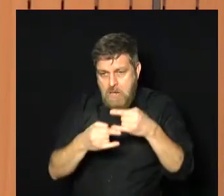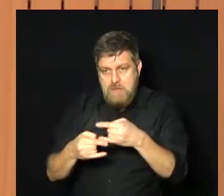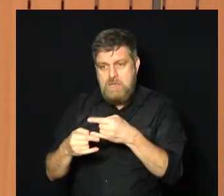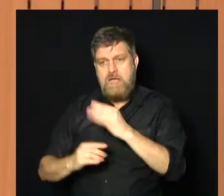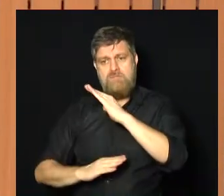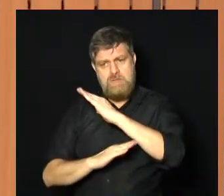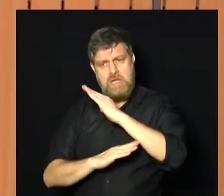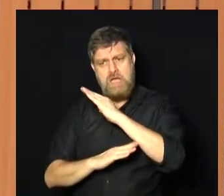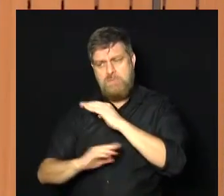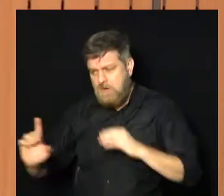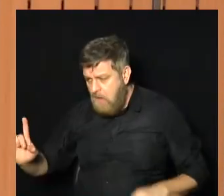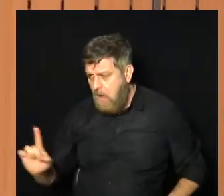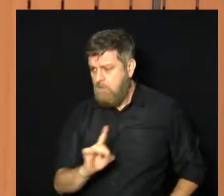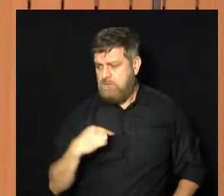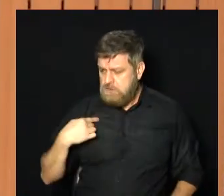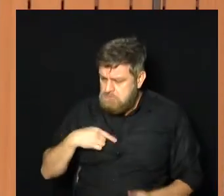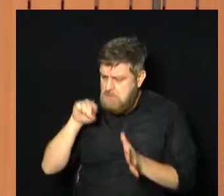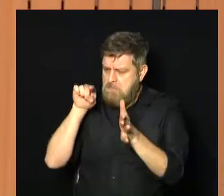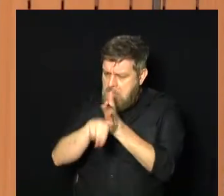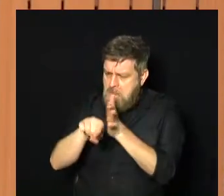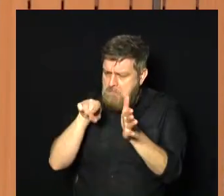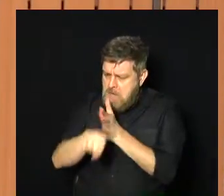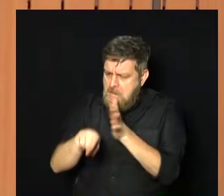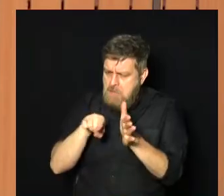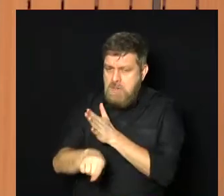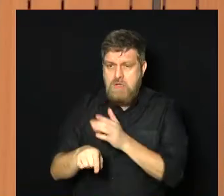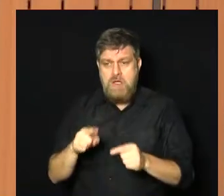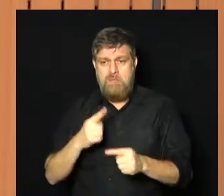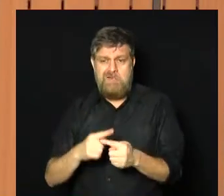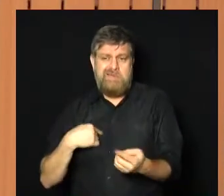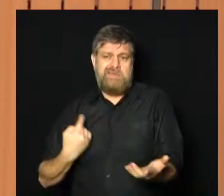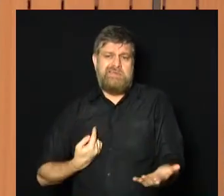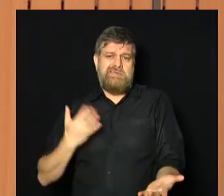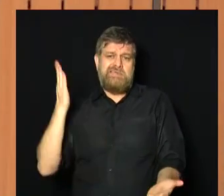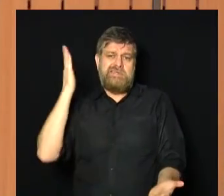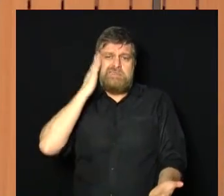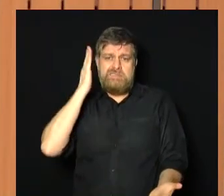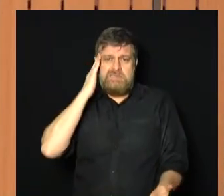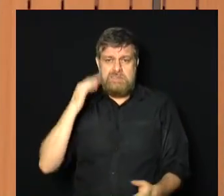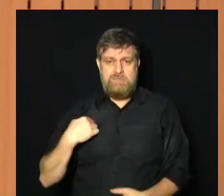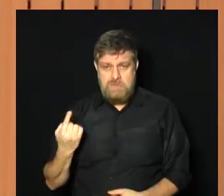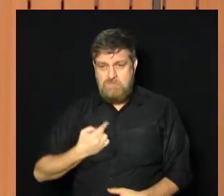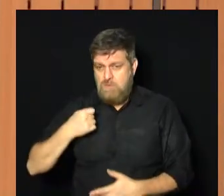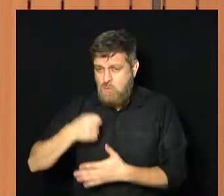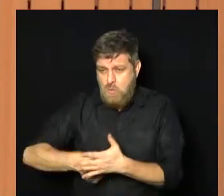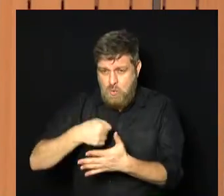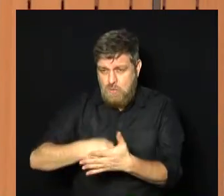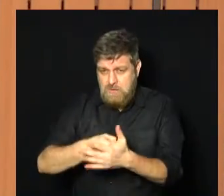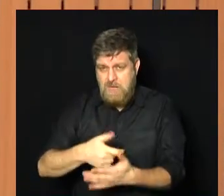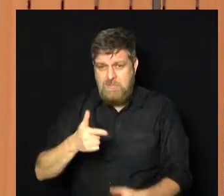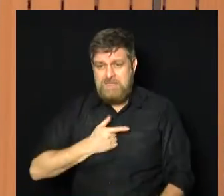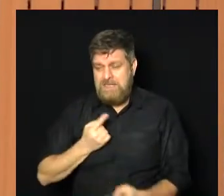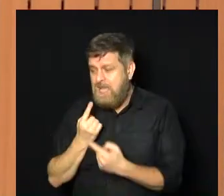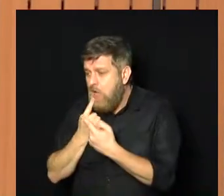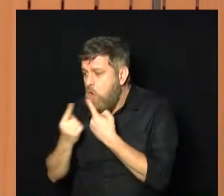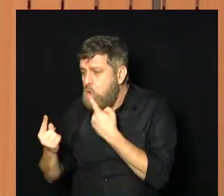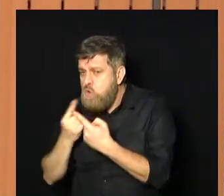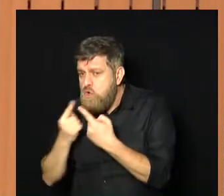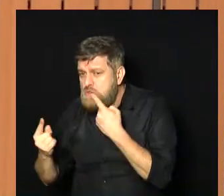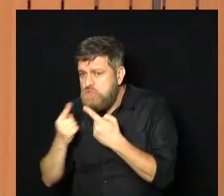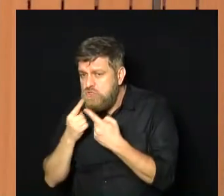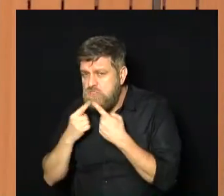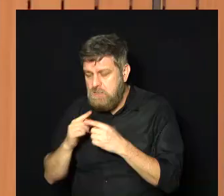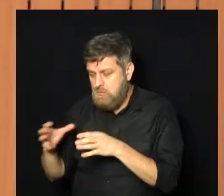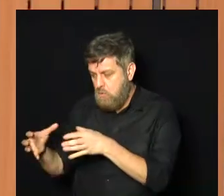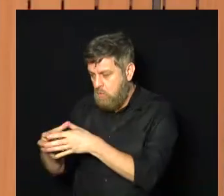Câmara falar sobre o assunto. Porque é evidente que nós vamos lutar para que o canal de diálogo se restabeleça a